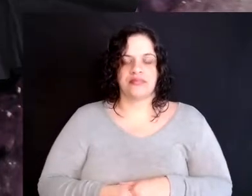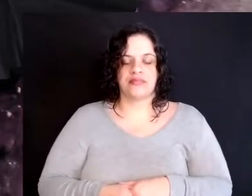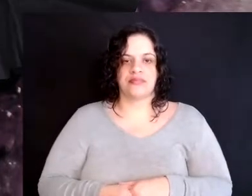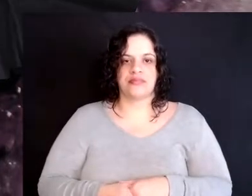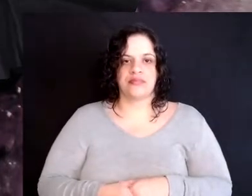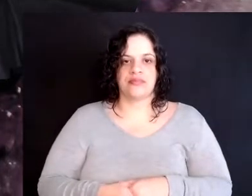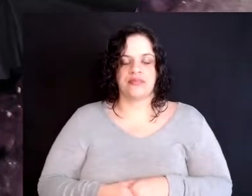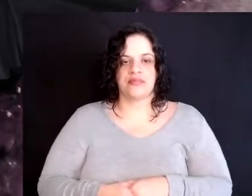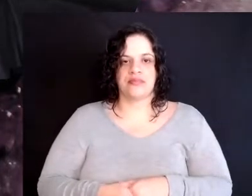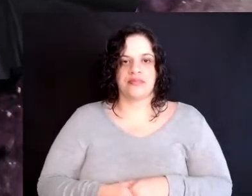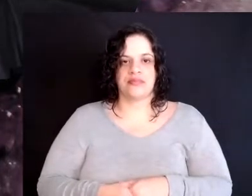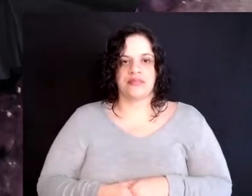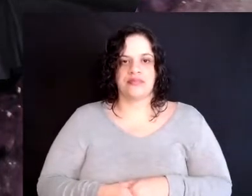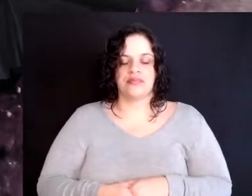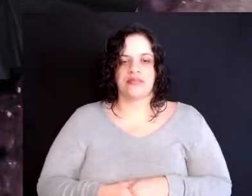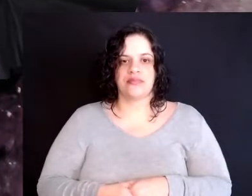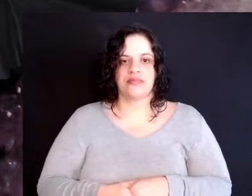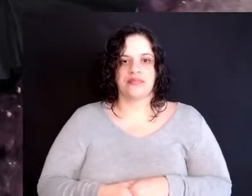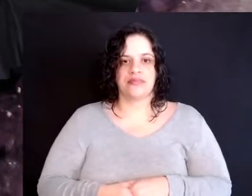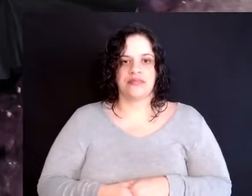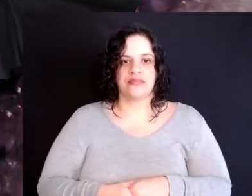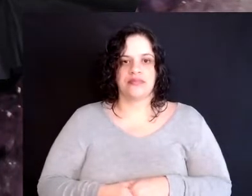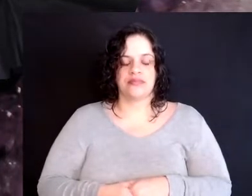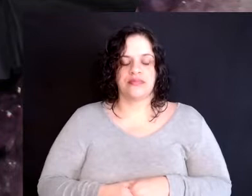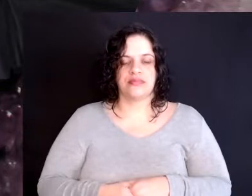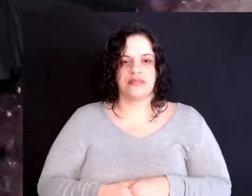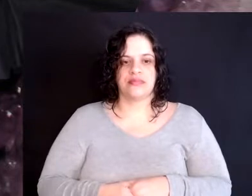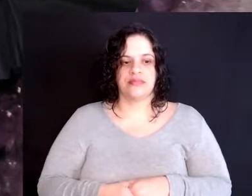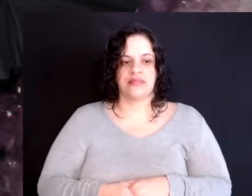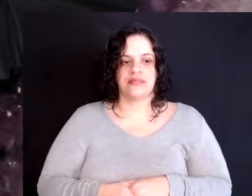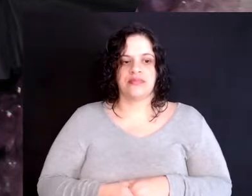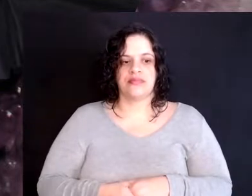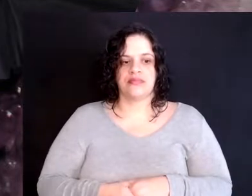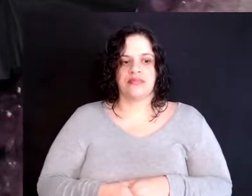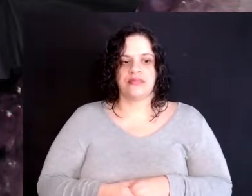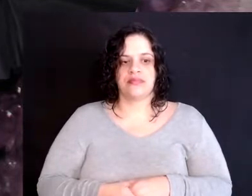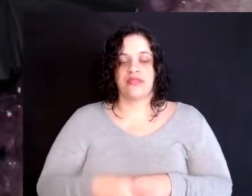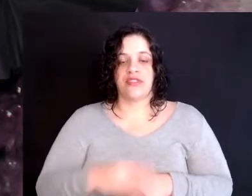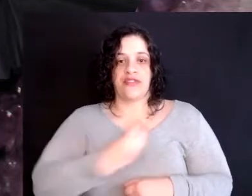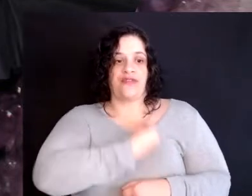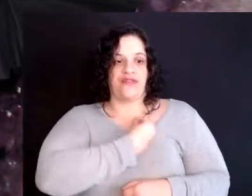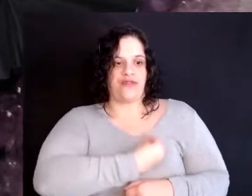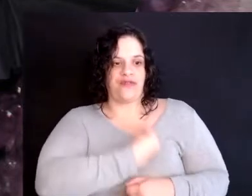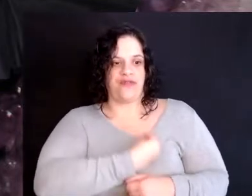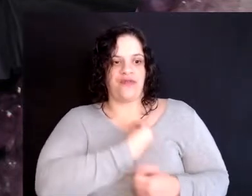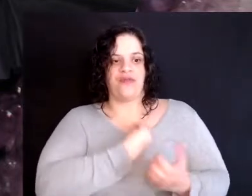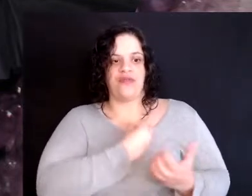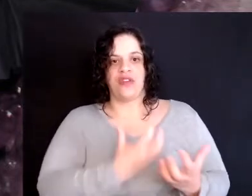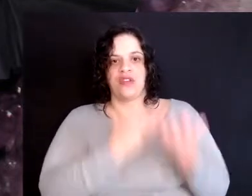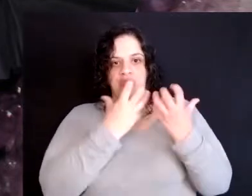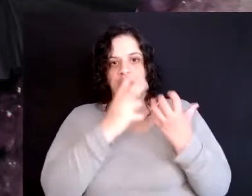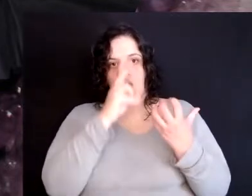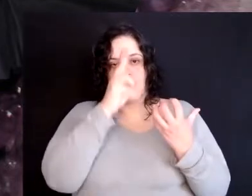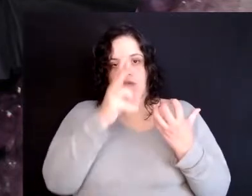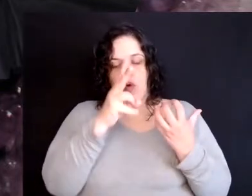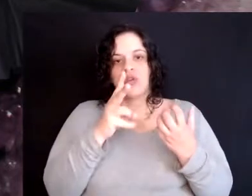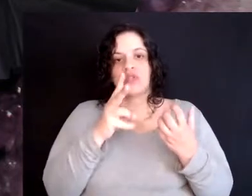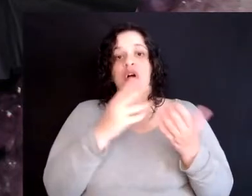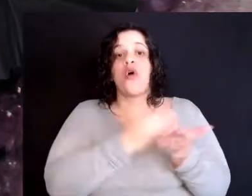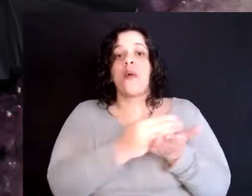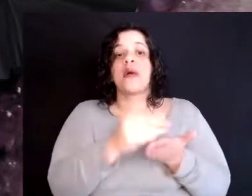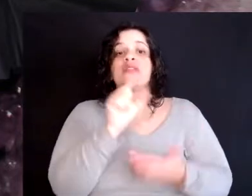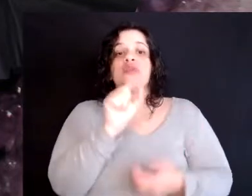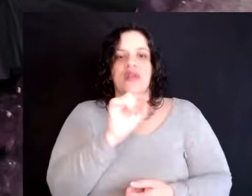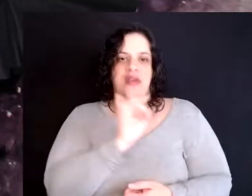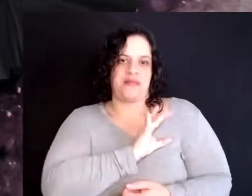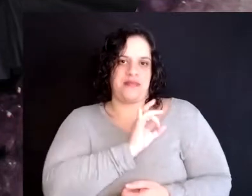A força da vida é maior do que a força do medo. A força da flexibilidade é maior